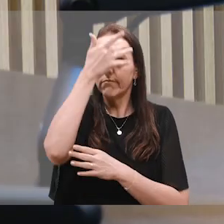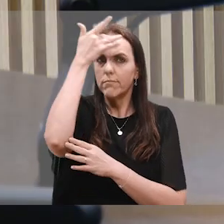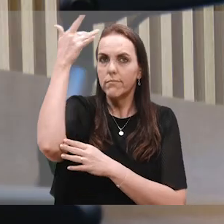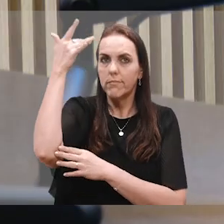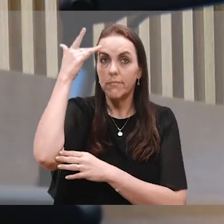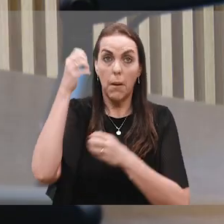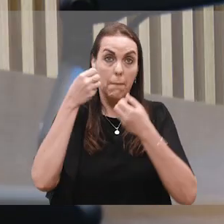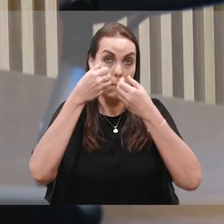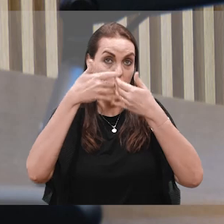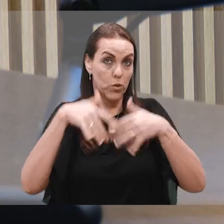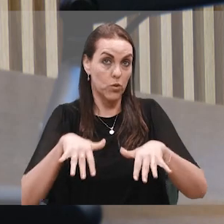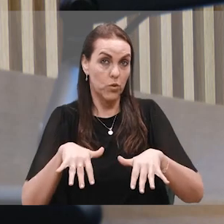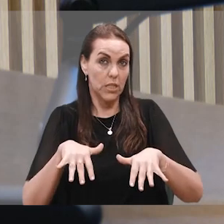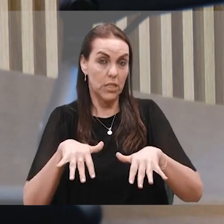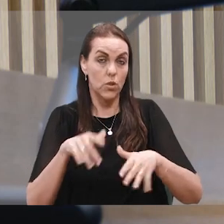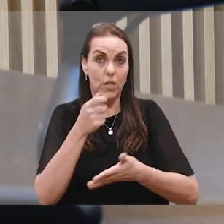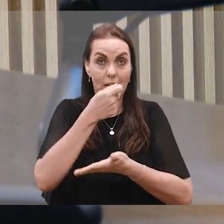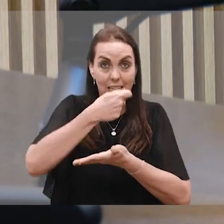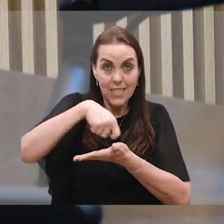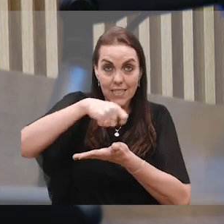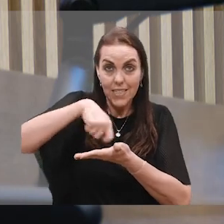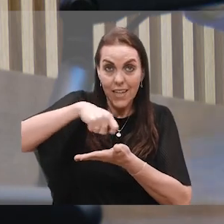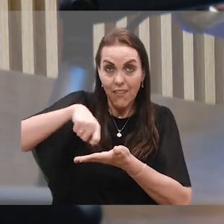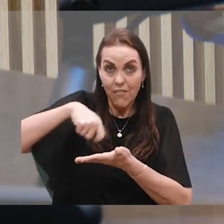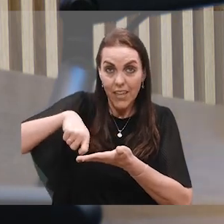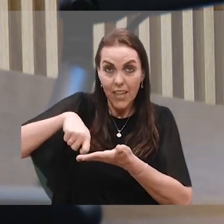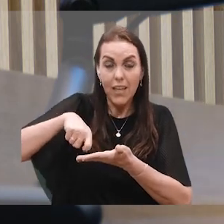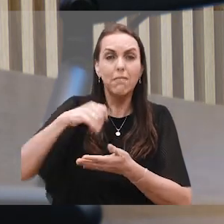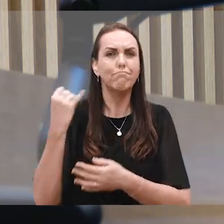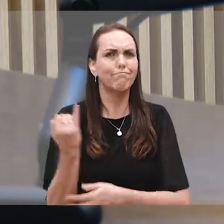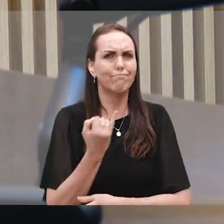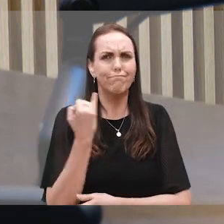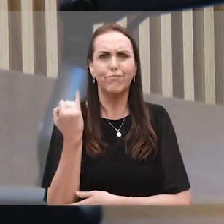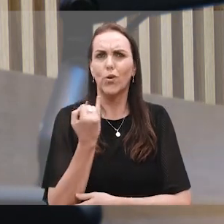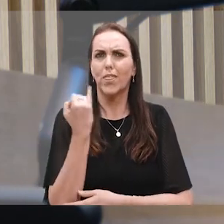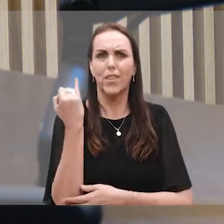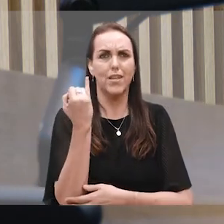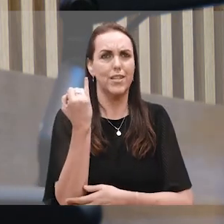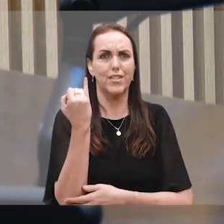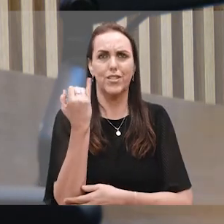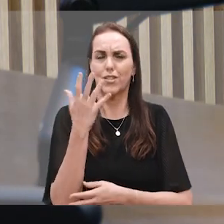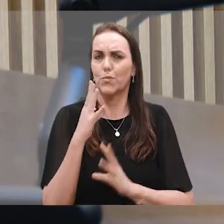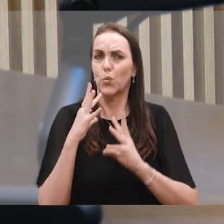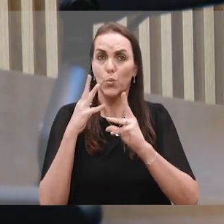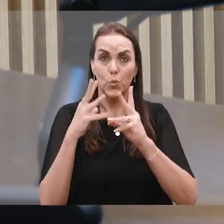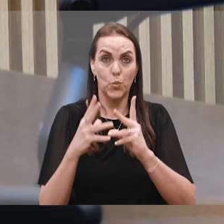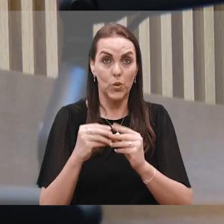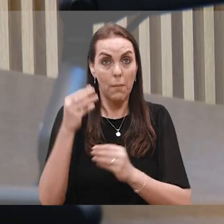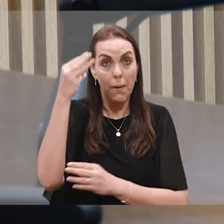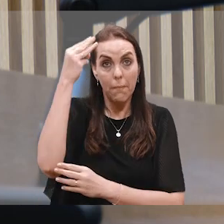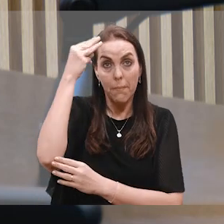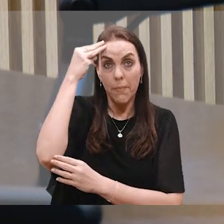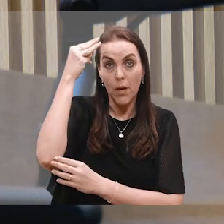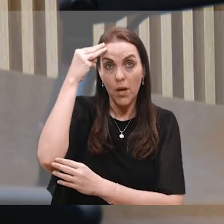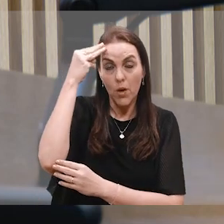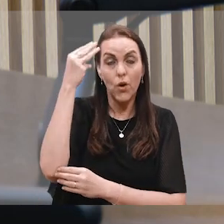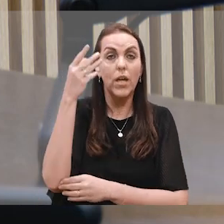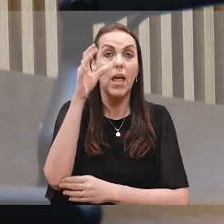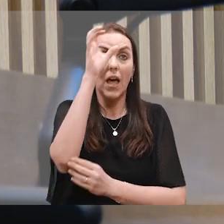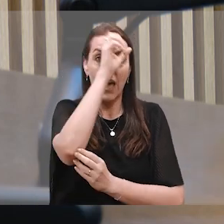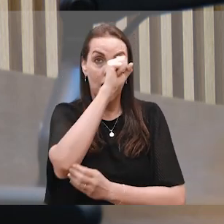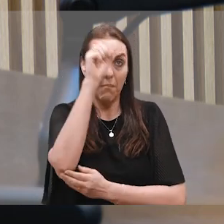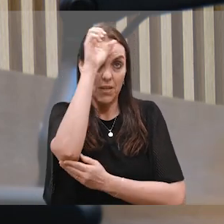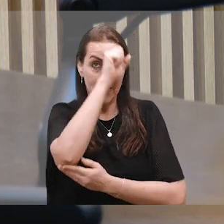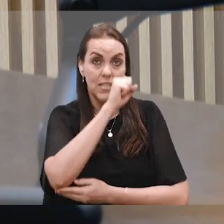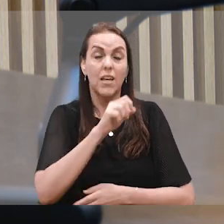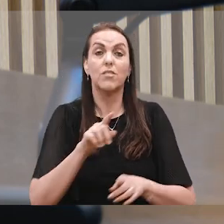saúde mental fica prejudicada. O escrever, o escrever é muito importante para a questão da memória, para a